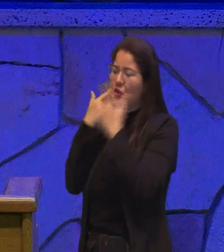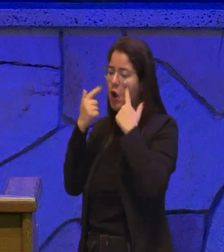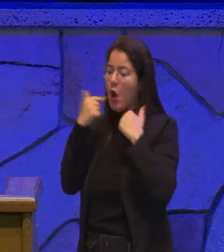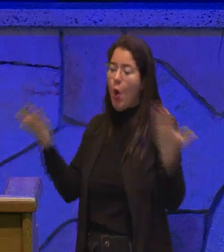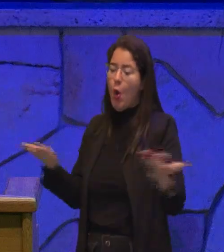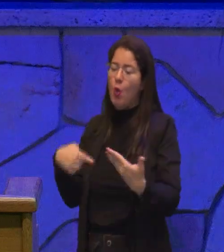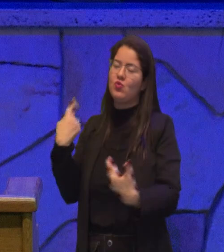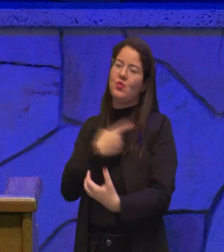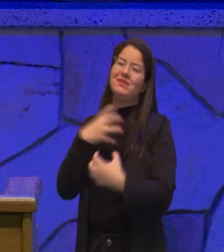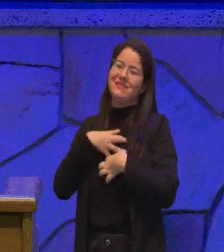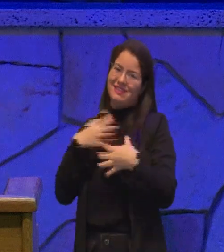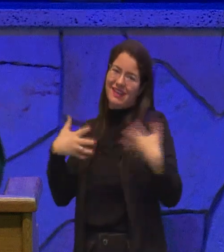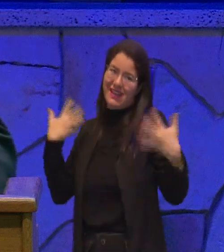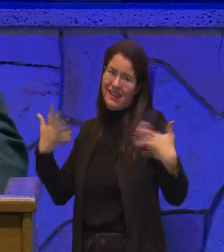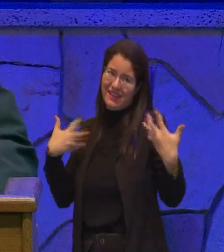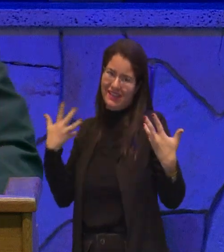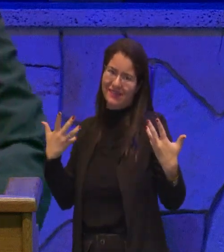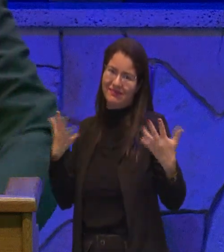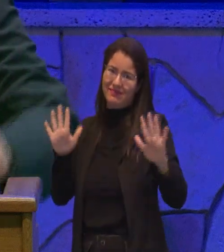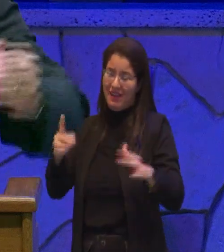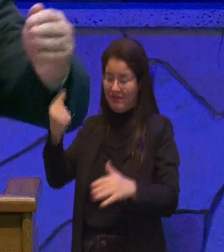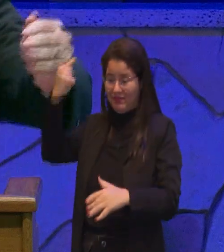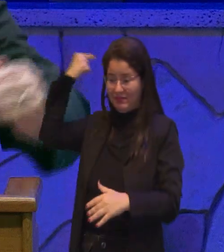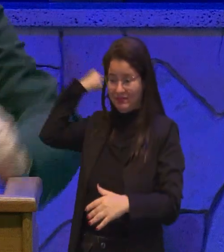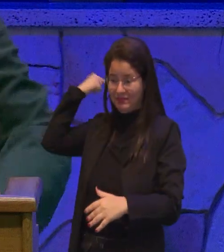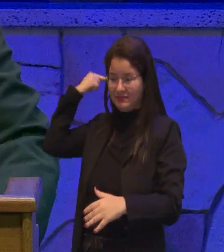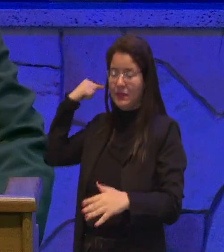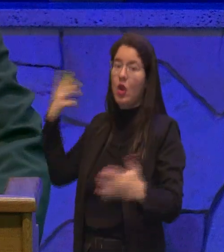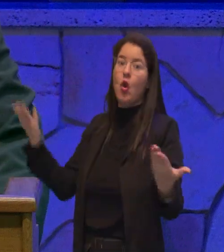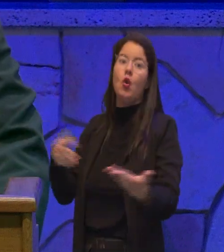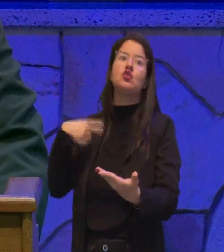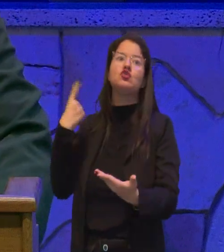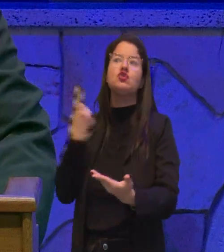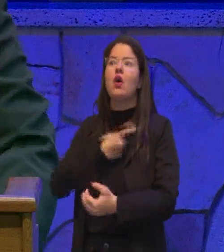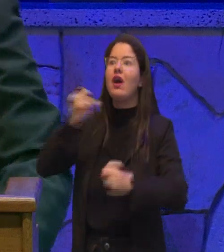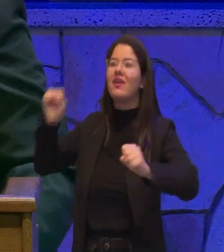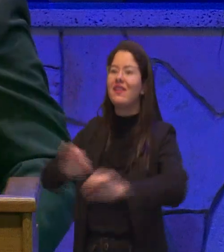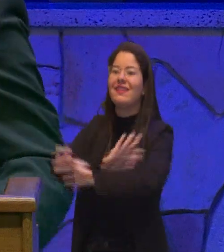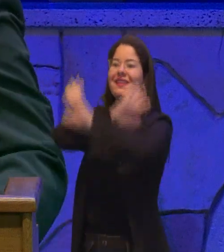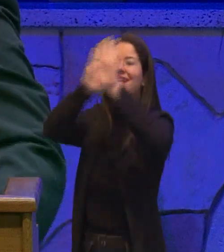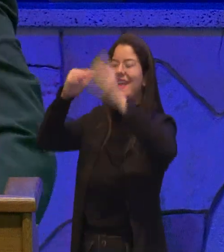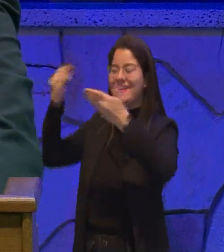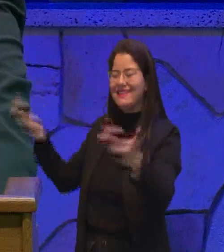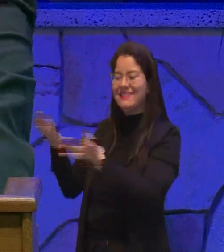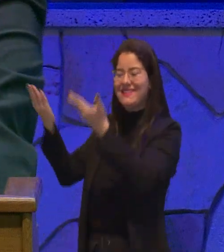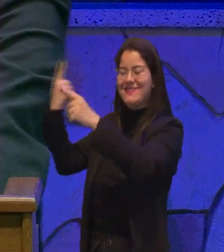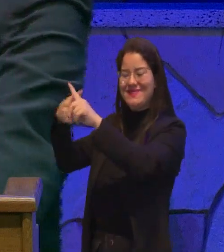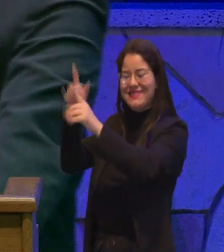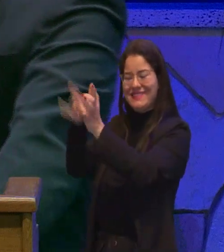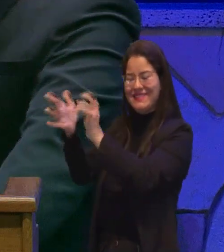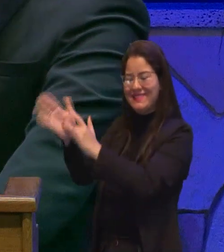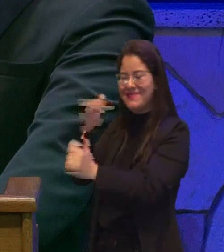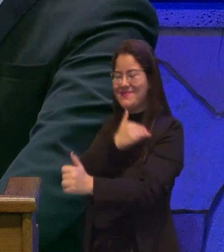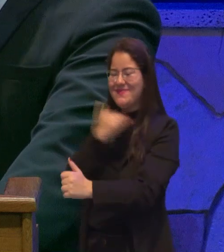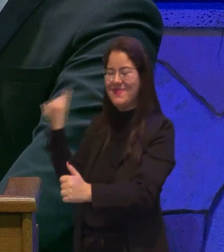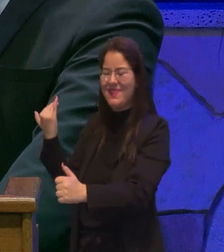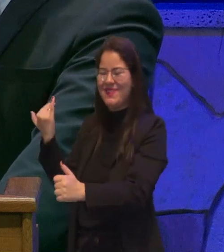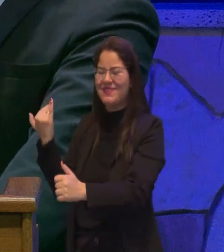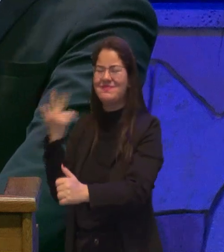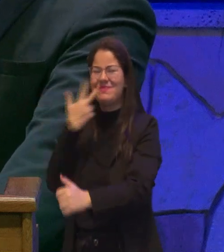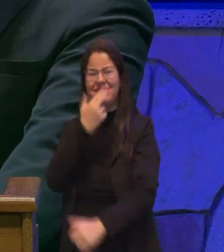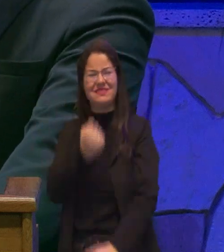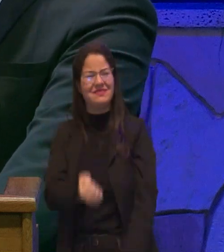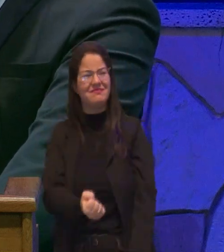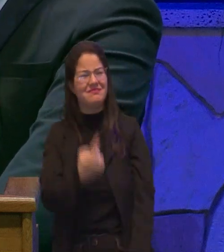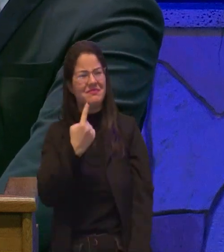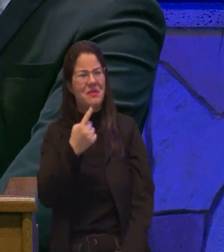Os discípulos sentiram. Hoje nós glorificamos, exaltamos, porque Jesus morreu. Que negócio é esse esquisito?